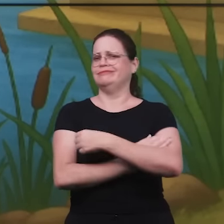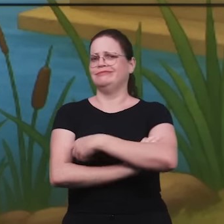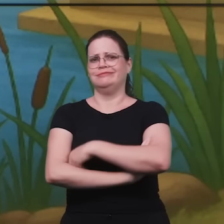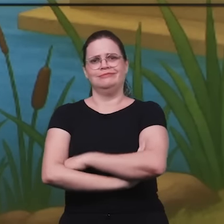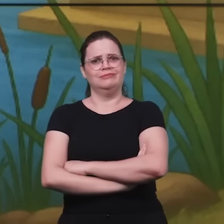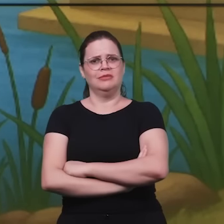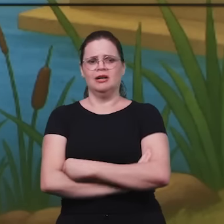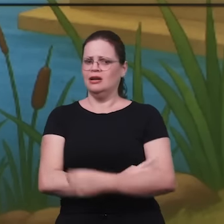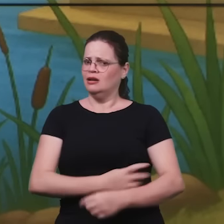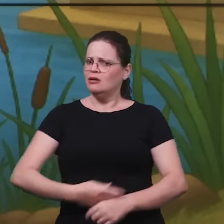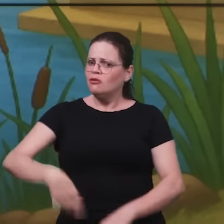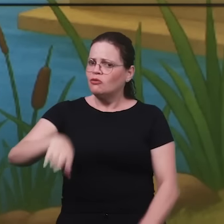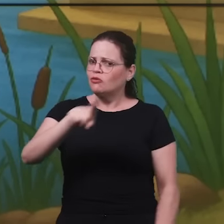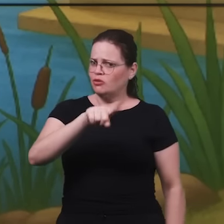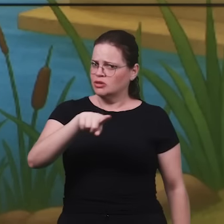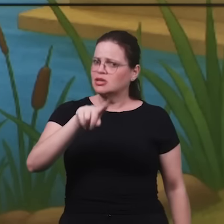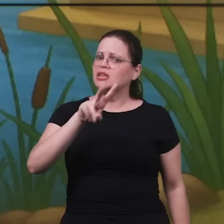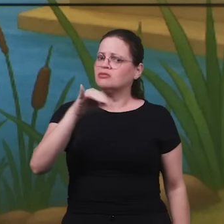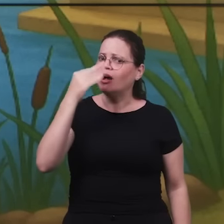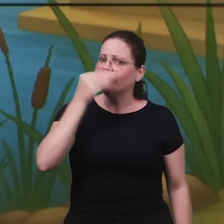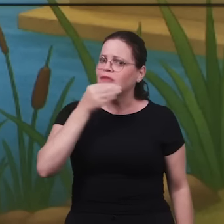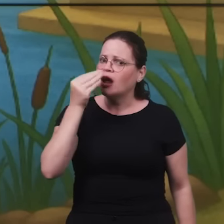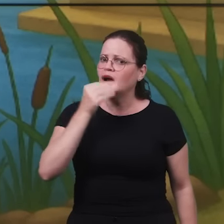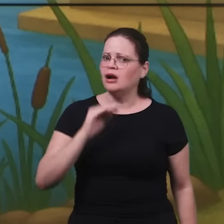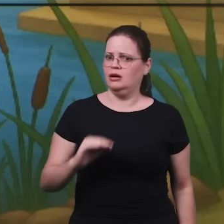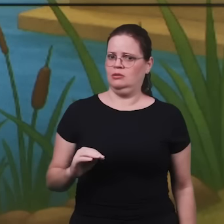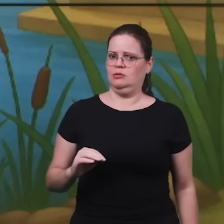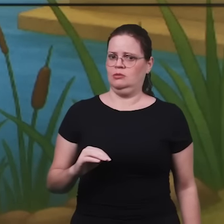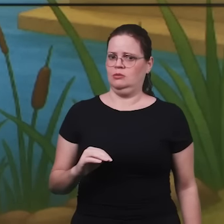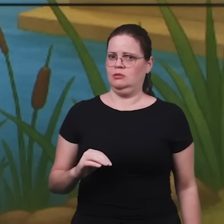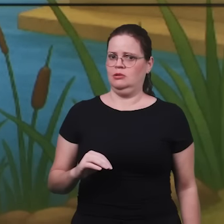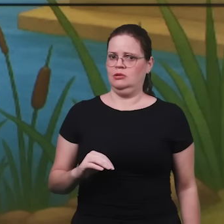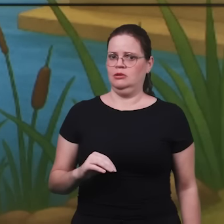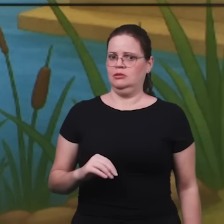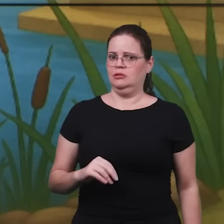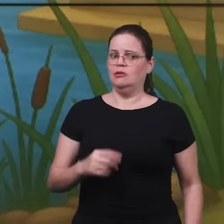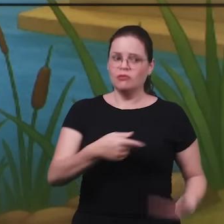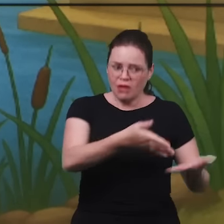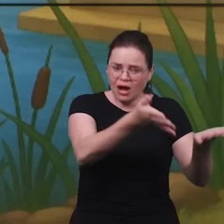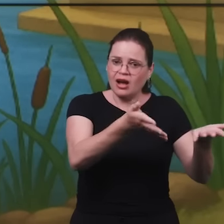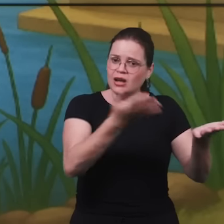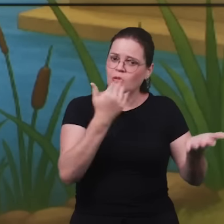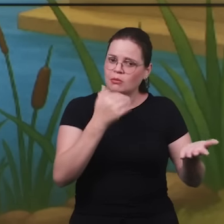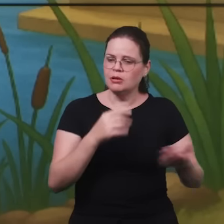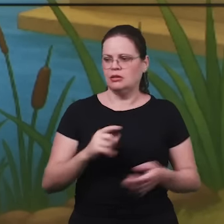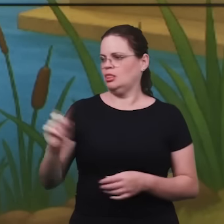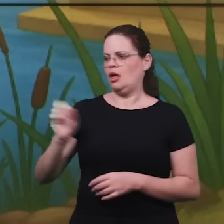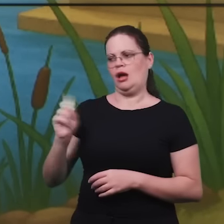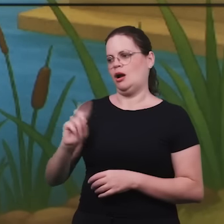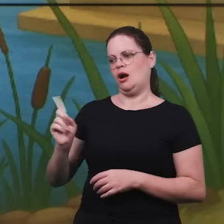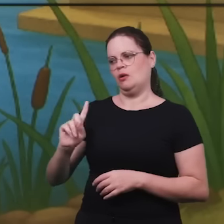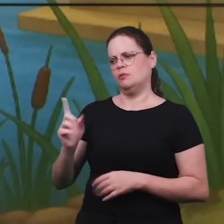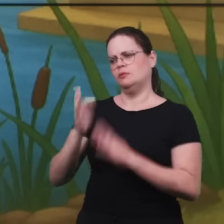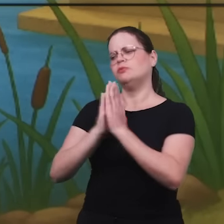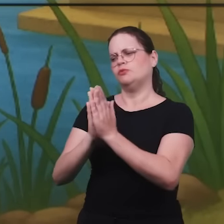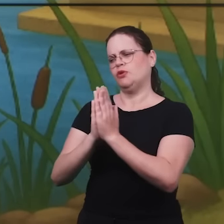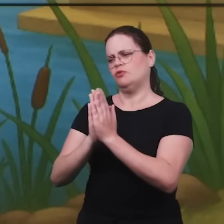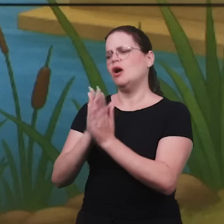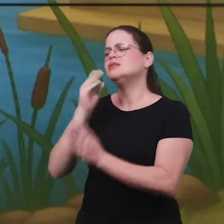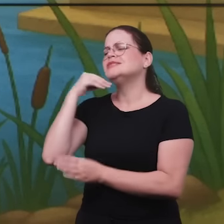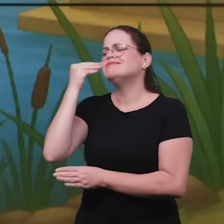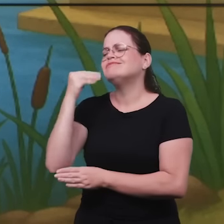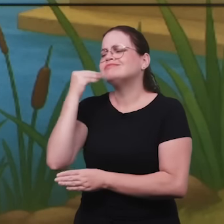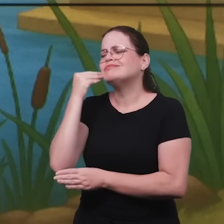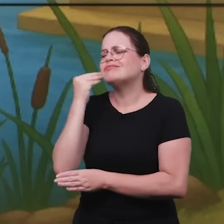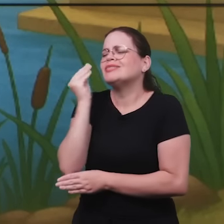ficariam fracos, mas Daniel, mesmo assim, confiou no Senhor e não desistiu. Ele pediu que Aspenaz fizesse